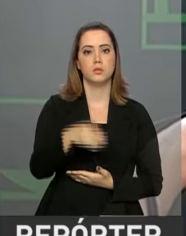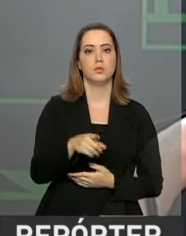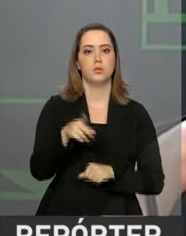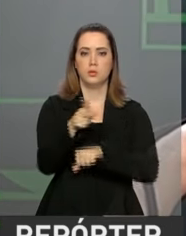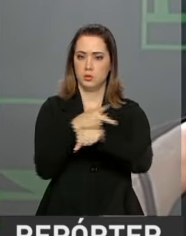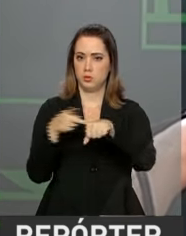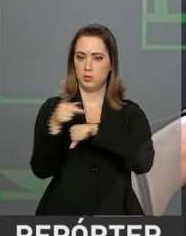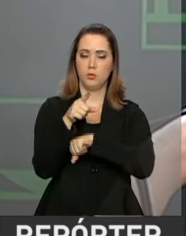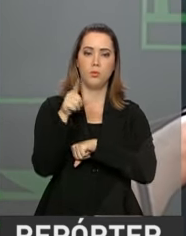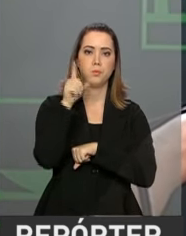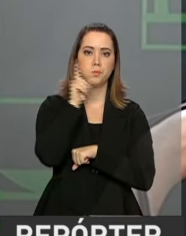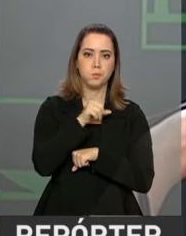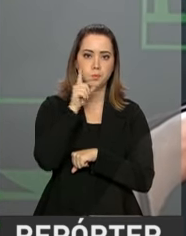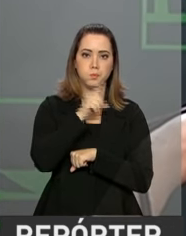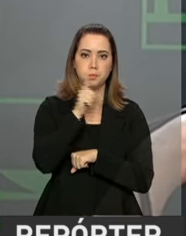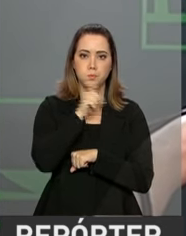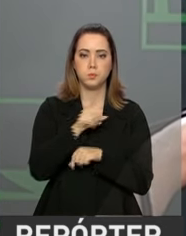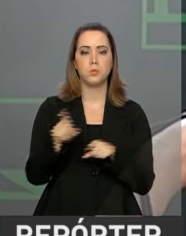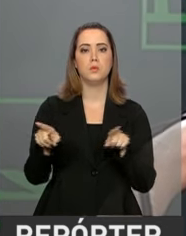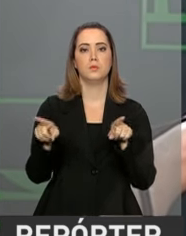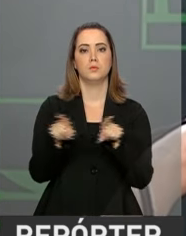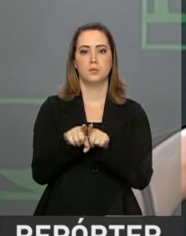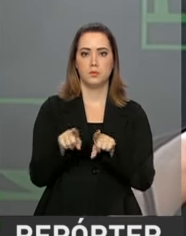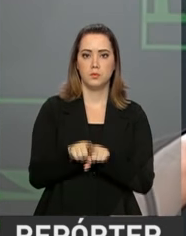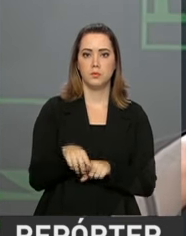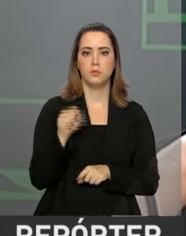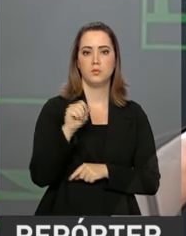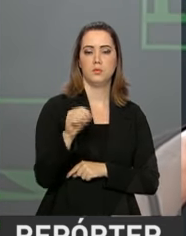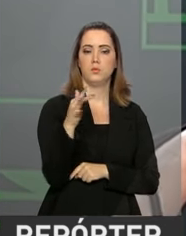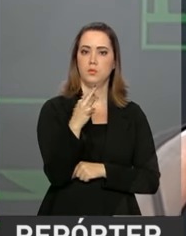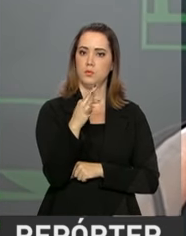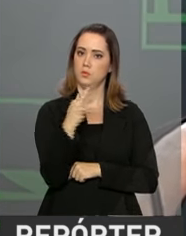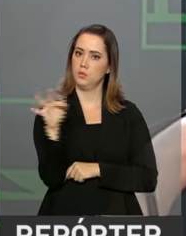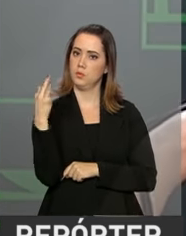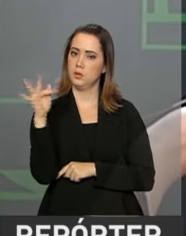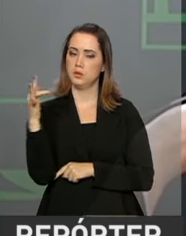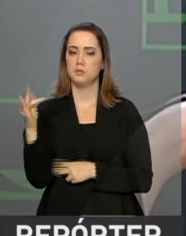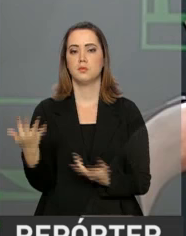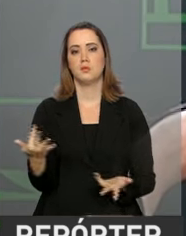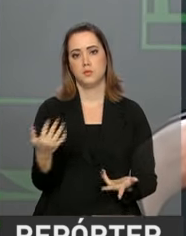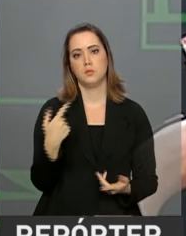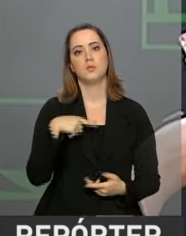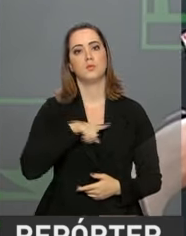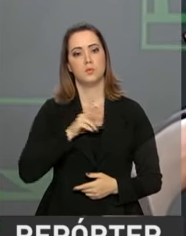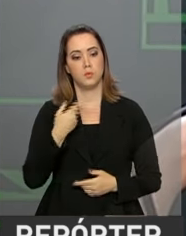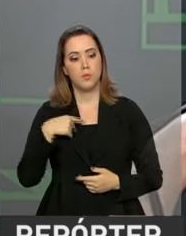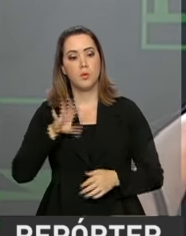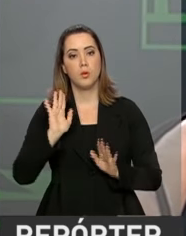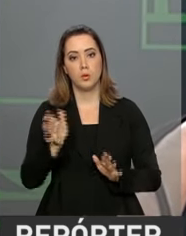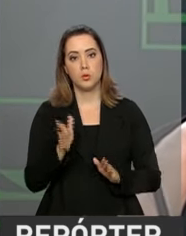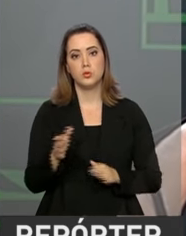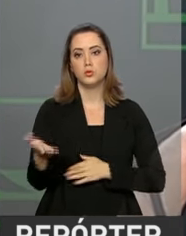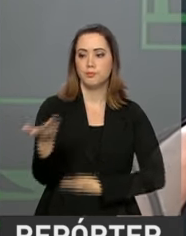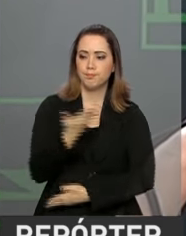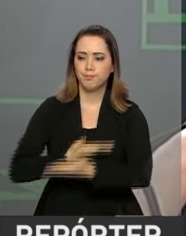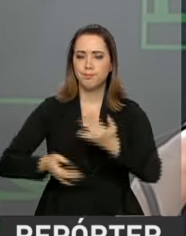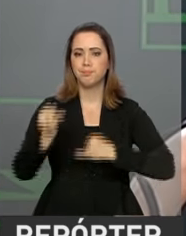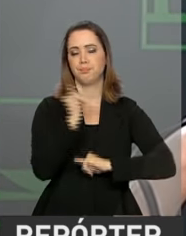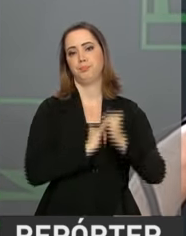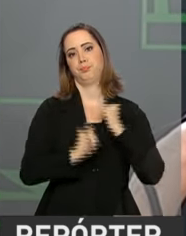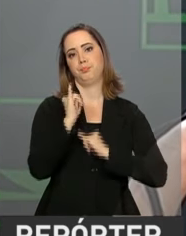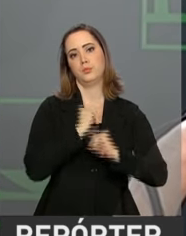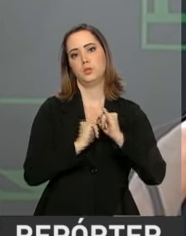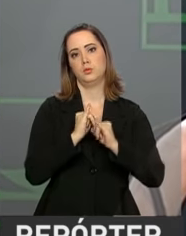Unidos, em virtude do último atentado nos Estados Unidos, com as autoridades da França, estamos com troca de informações.